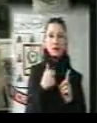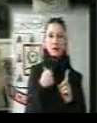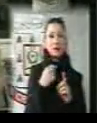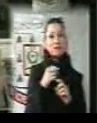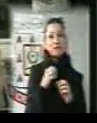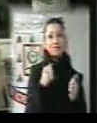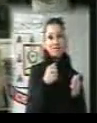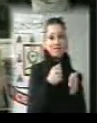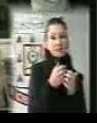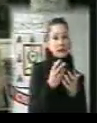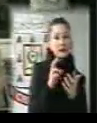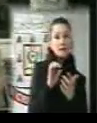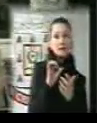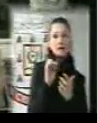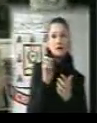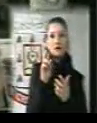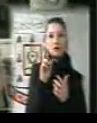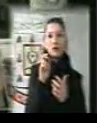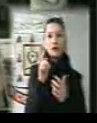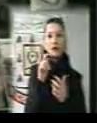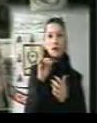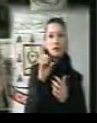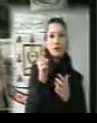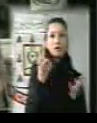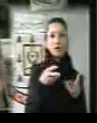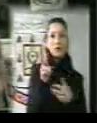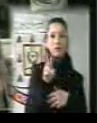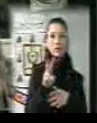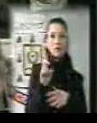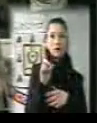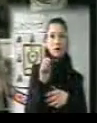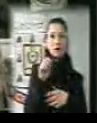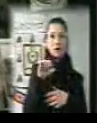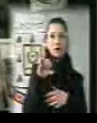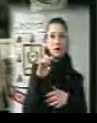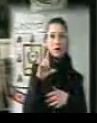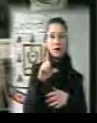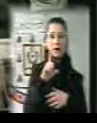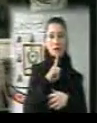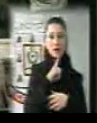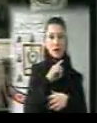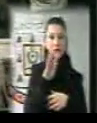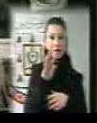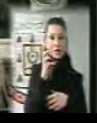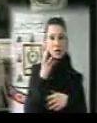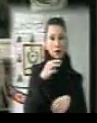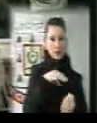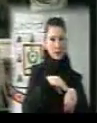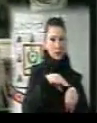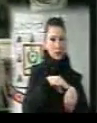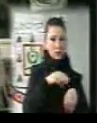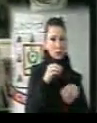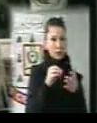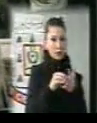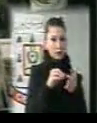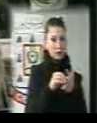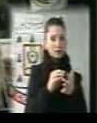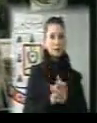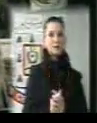da Via Rápida. Vereador Daniel Freitas, lembrando que nós temos 43 minutos.